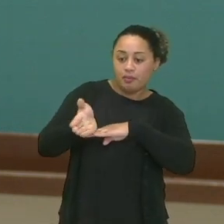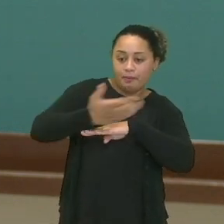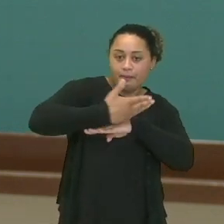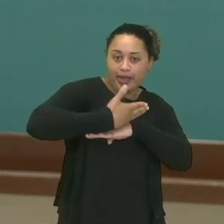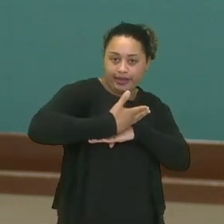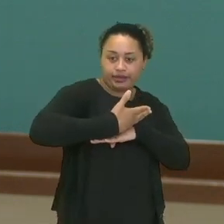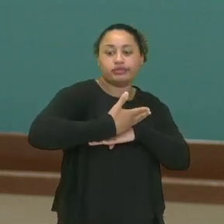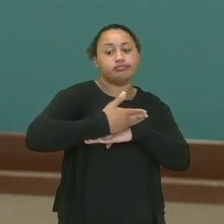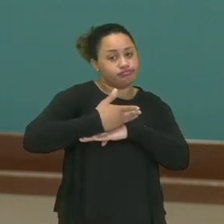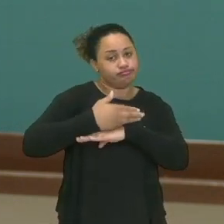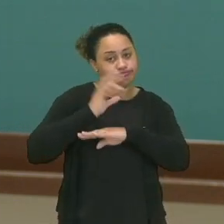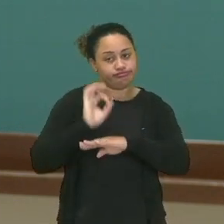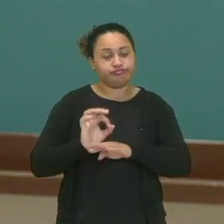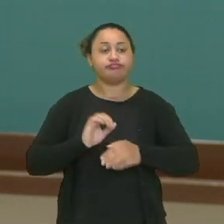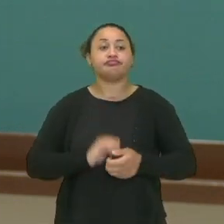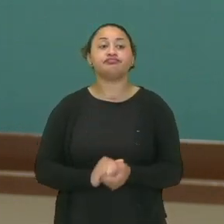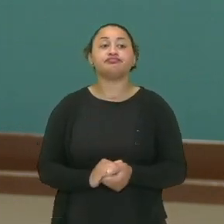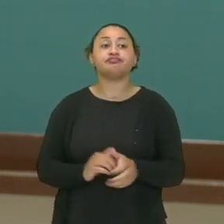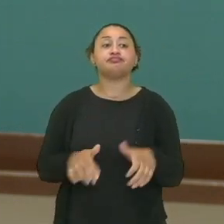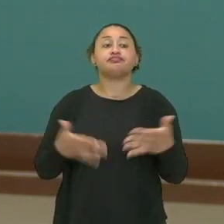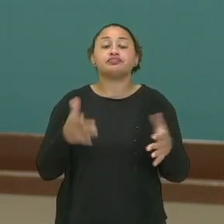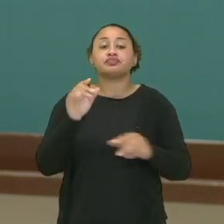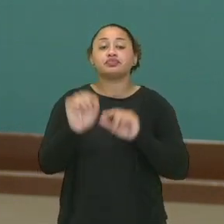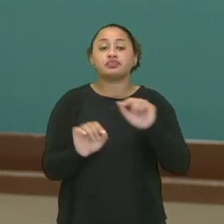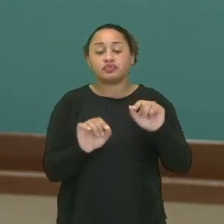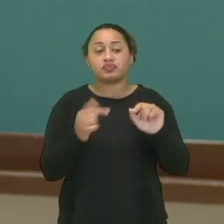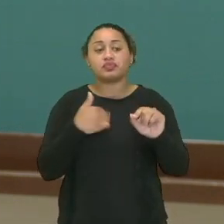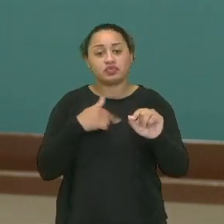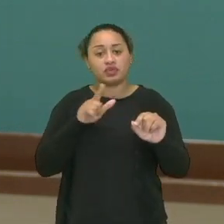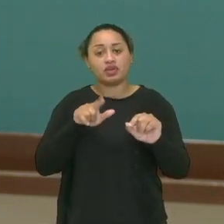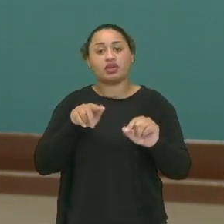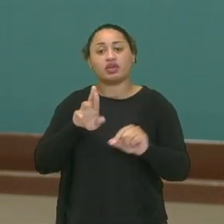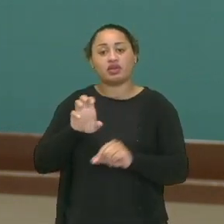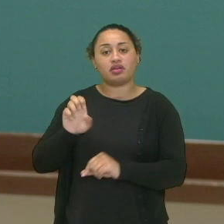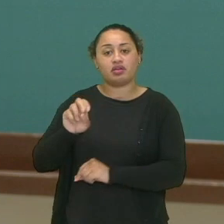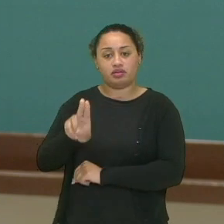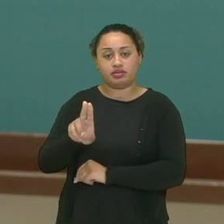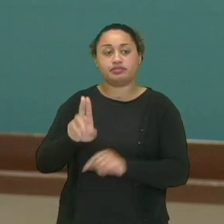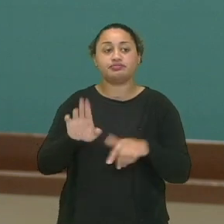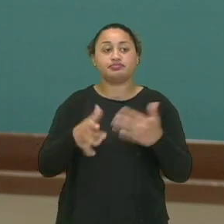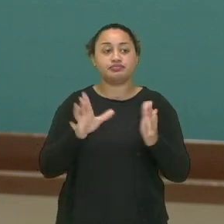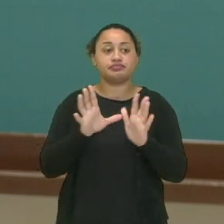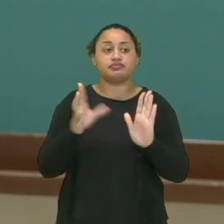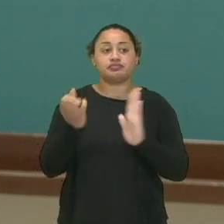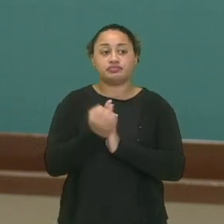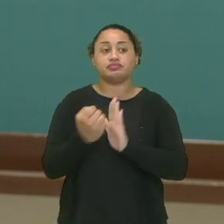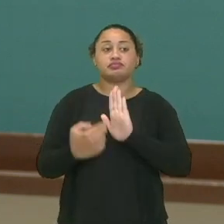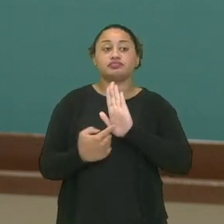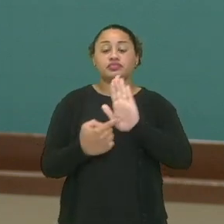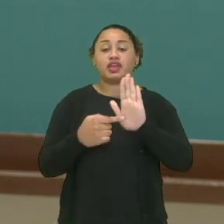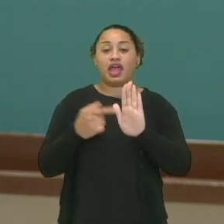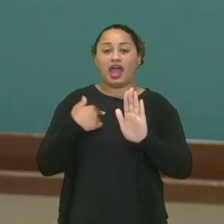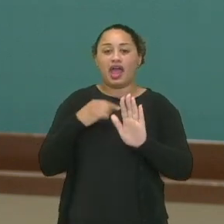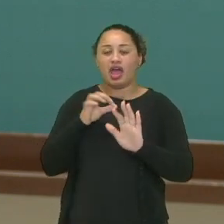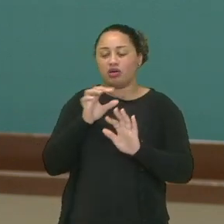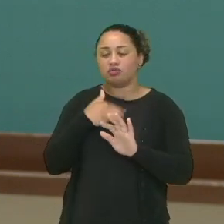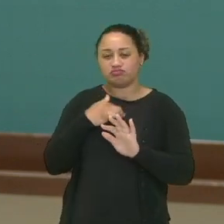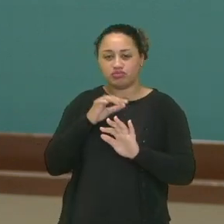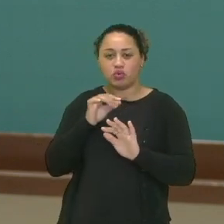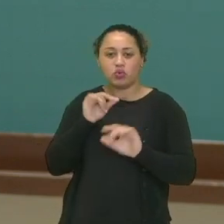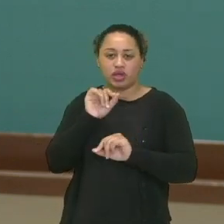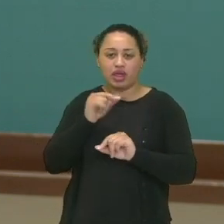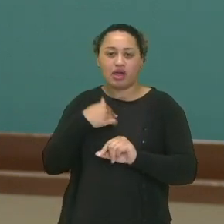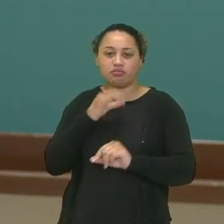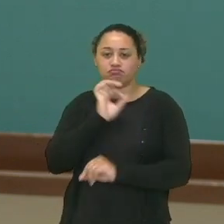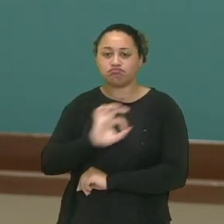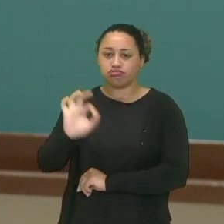e assim vai, tá bom? E aí, então, essa unidade de medida é o grau. E o símbolo representado é esse verdinho, de grau mesmo, tá? Quando